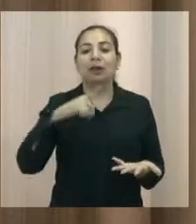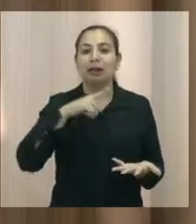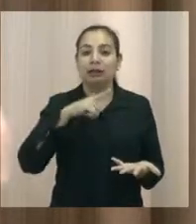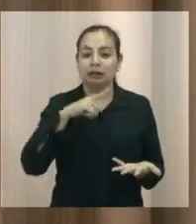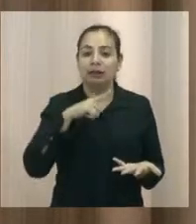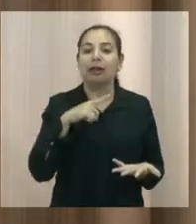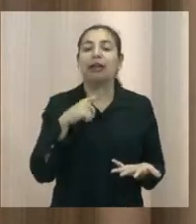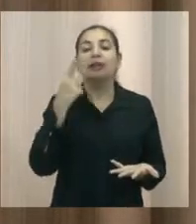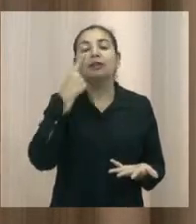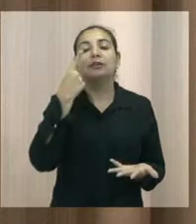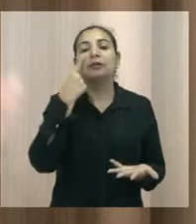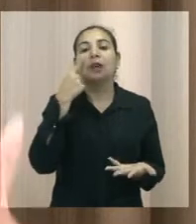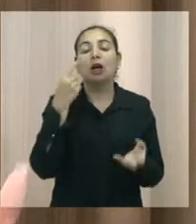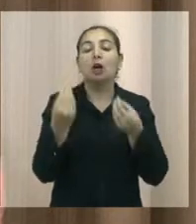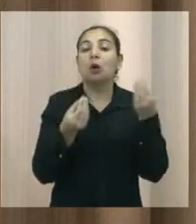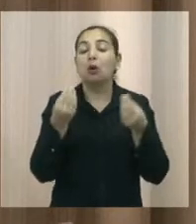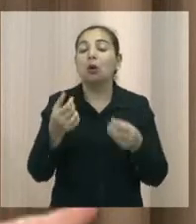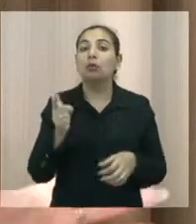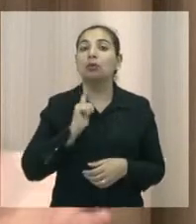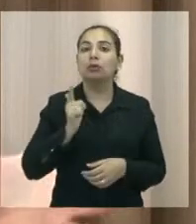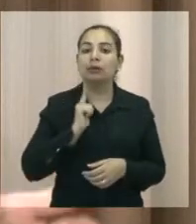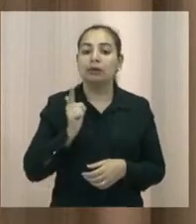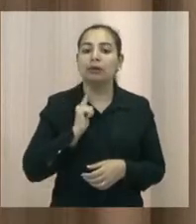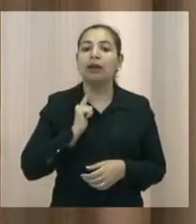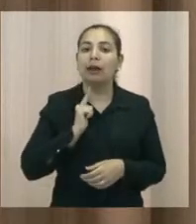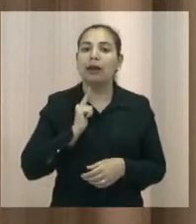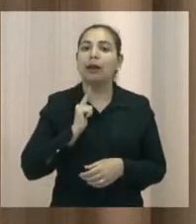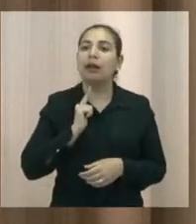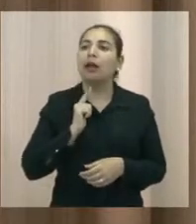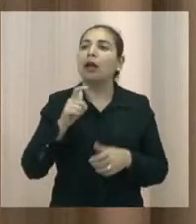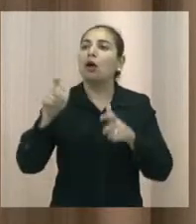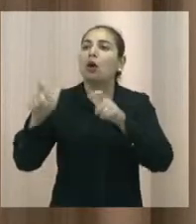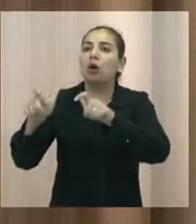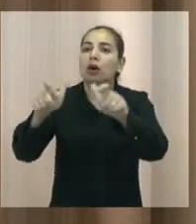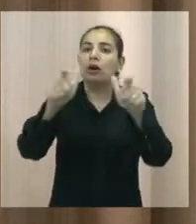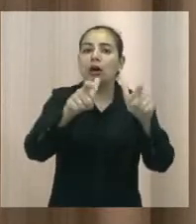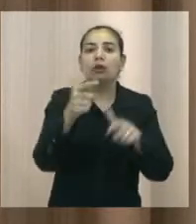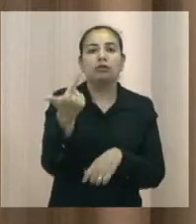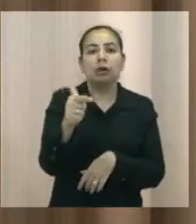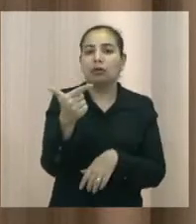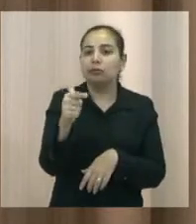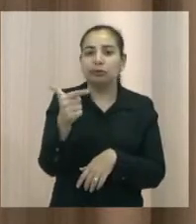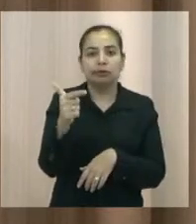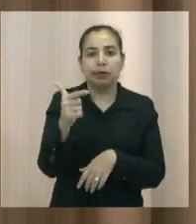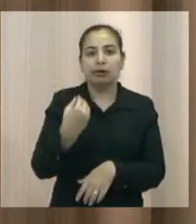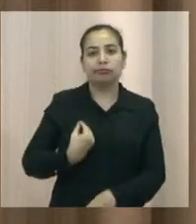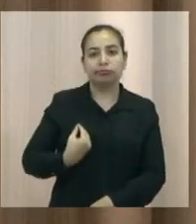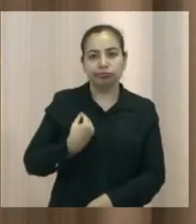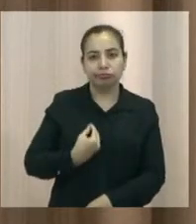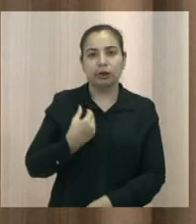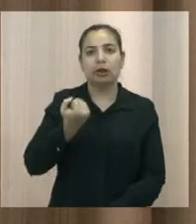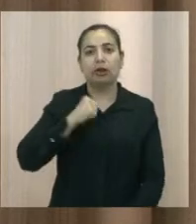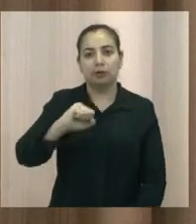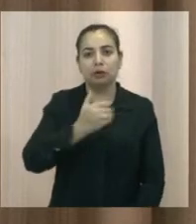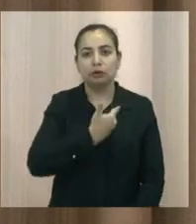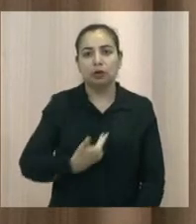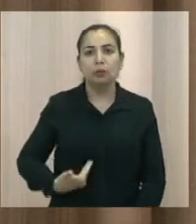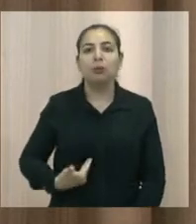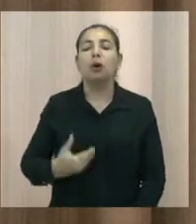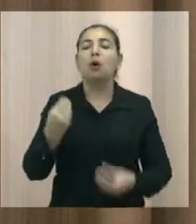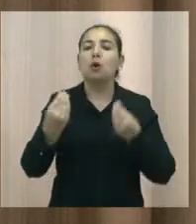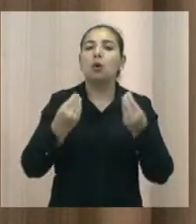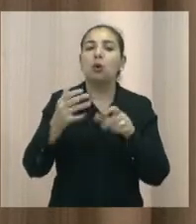ainda mais perto ou mais rápido dos locais que ainda não têm essa presença fixa da Defensoria, o quanto é